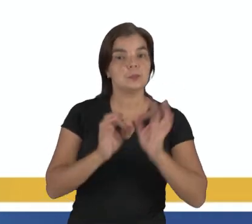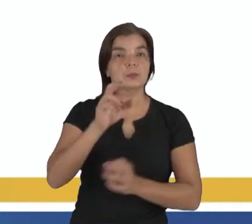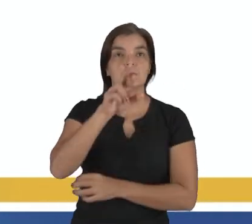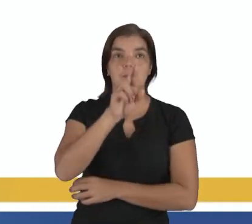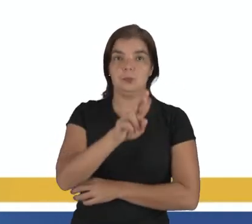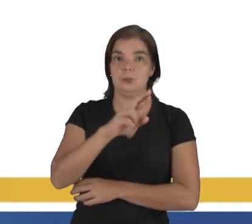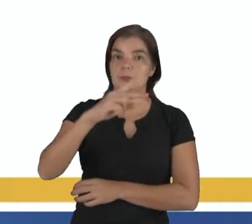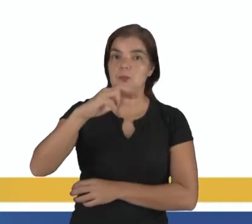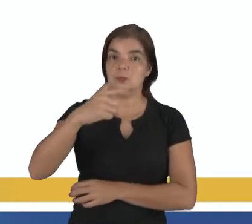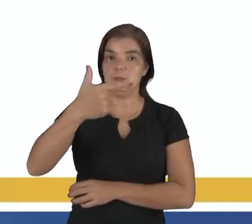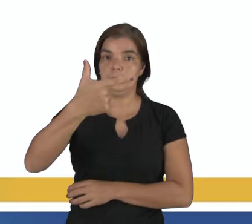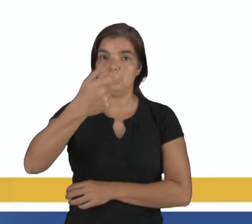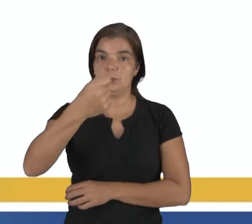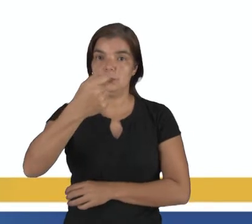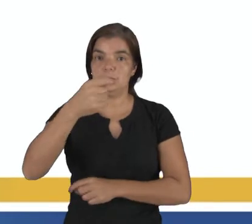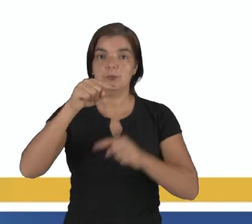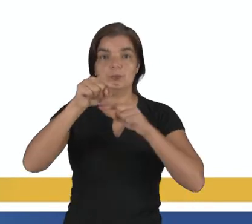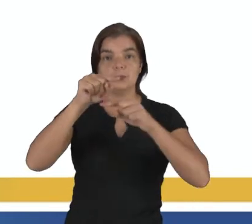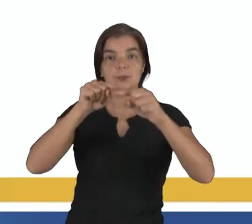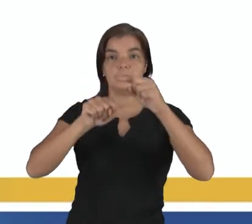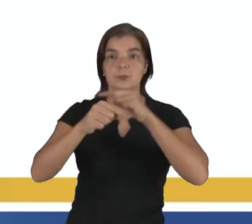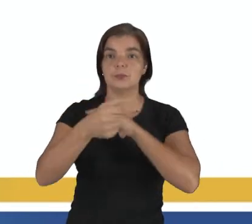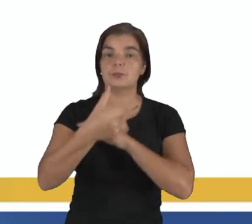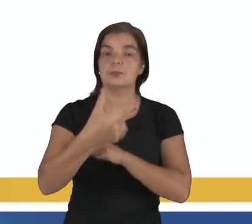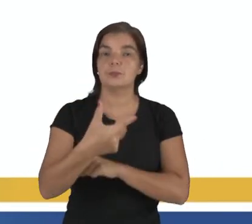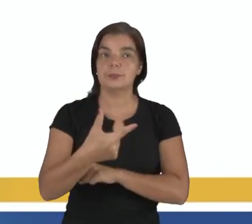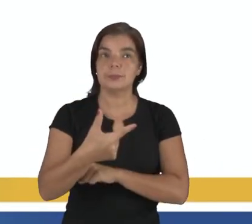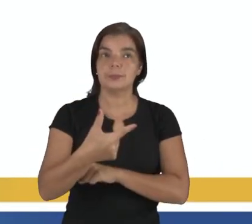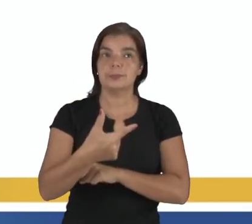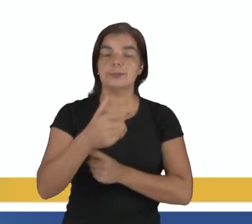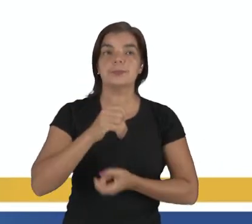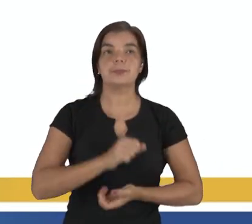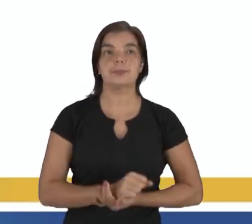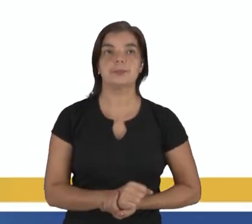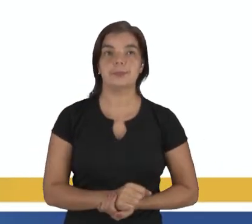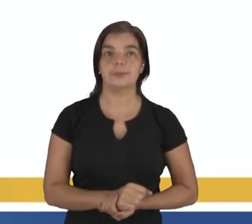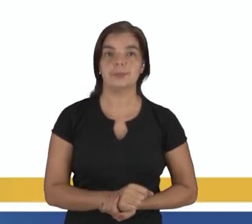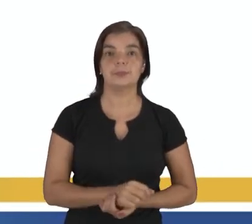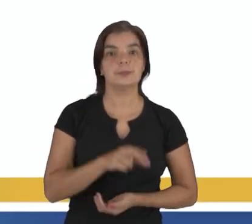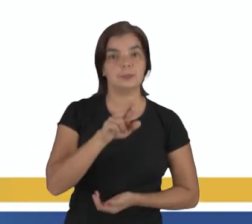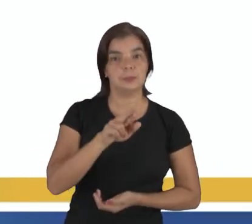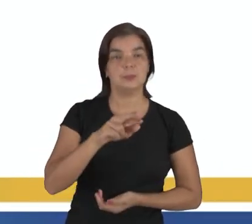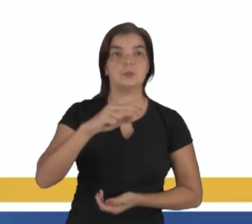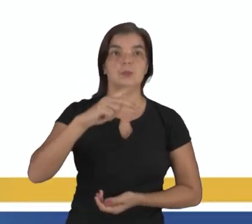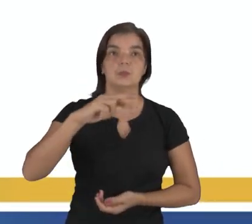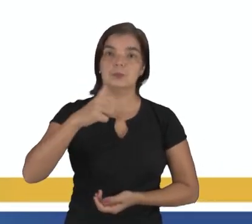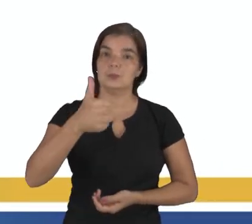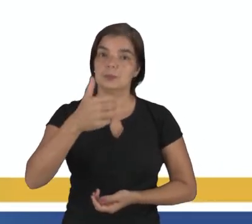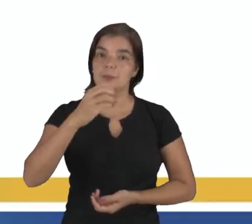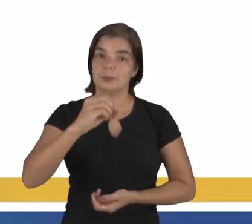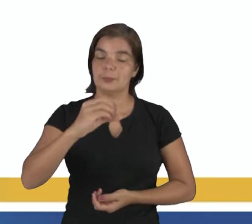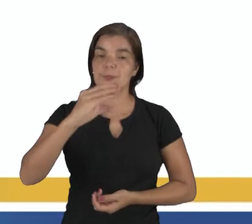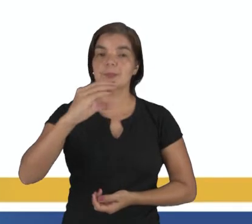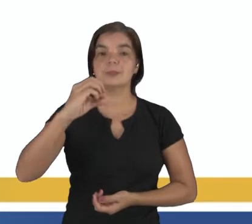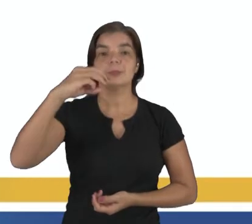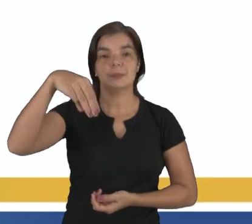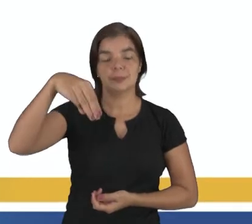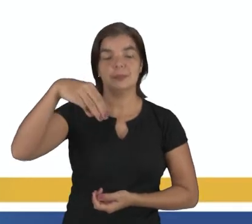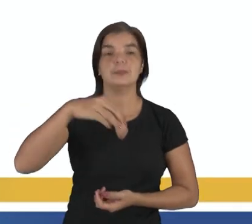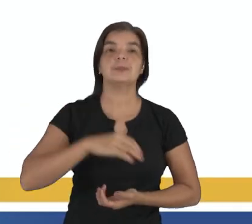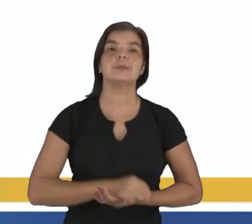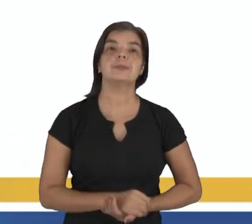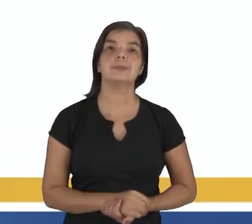Organizando, vai ficar R é igual a 20 dividido para 2. O meu R é igual